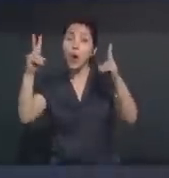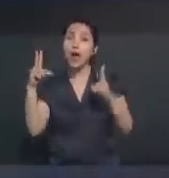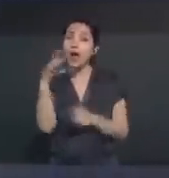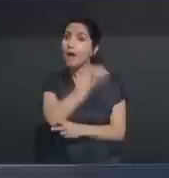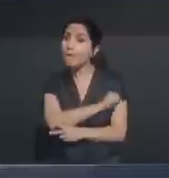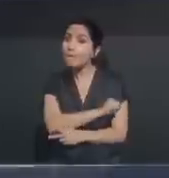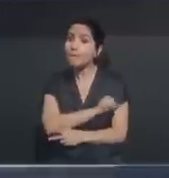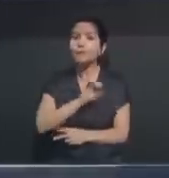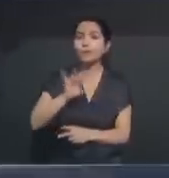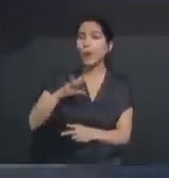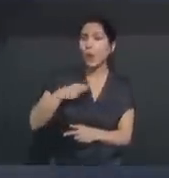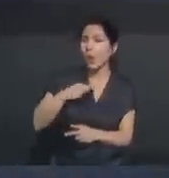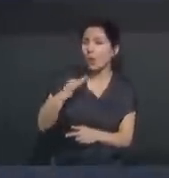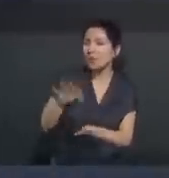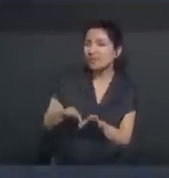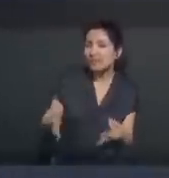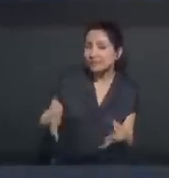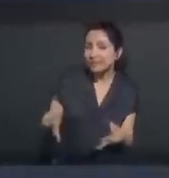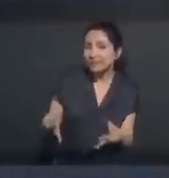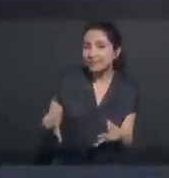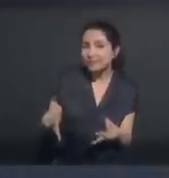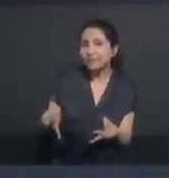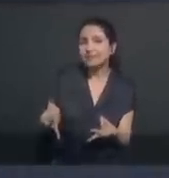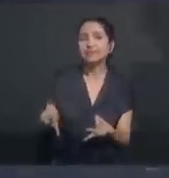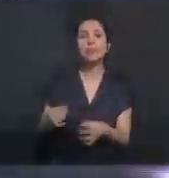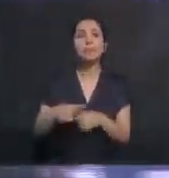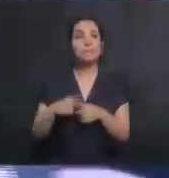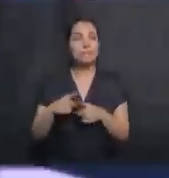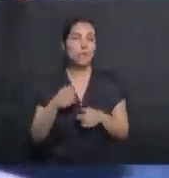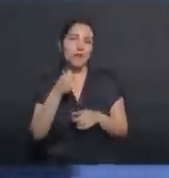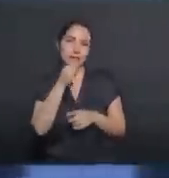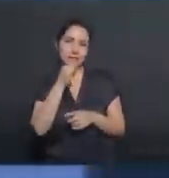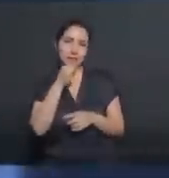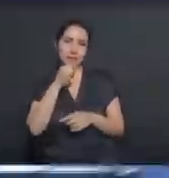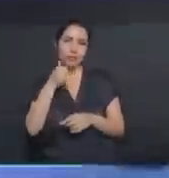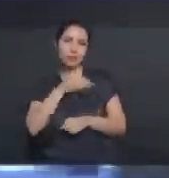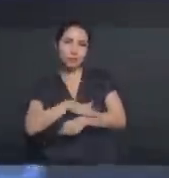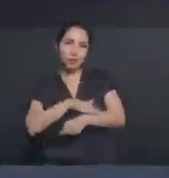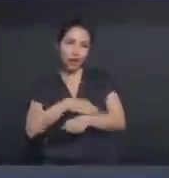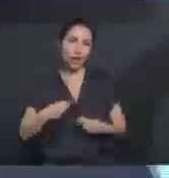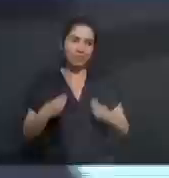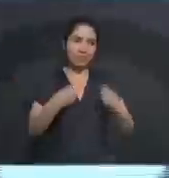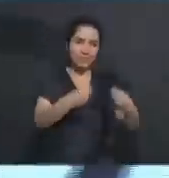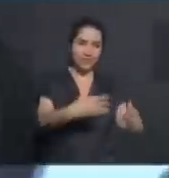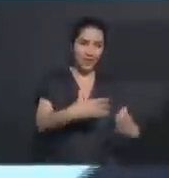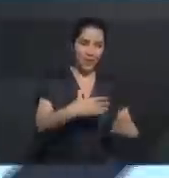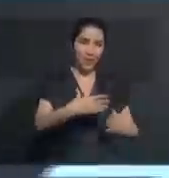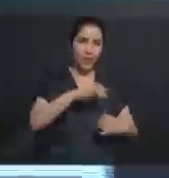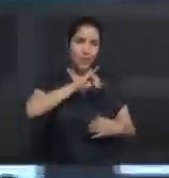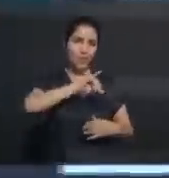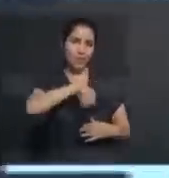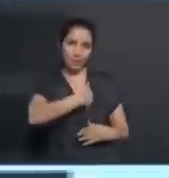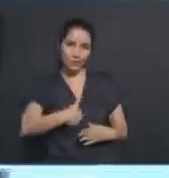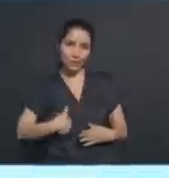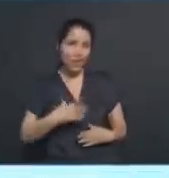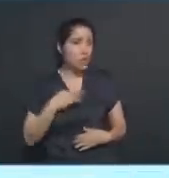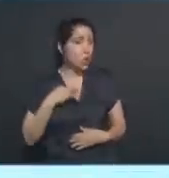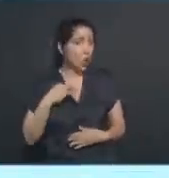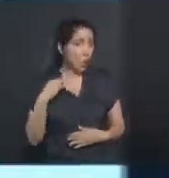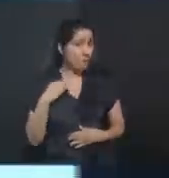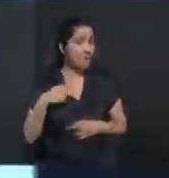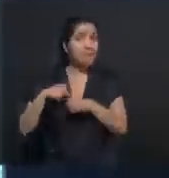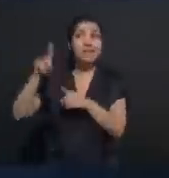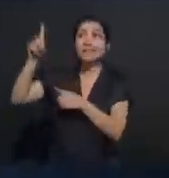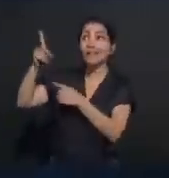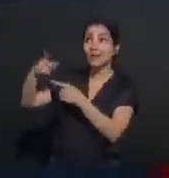Você está querendo só a roupa. Jacó deu para o filho dele uma roupa. Deus deu para ele o trono do Egito. Você está